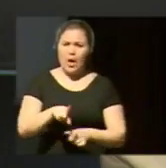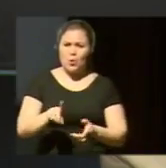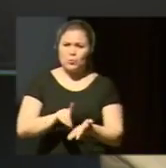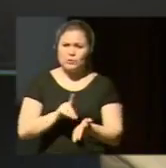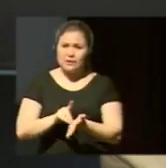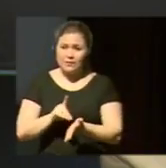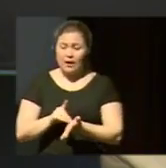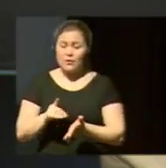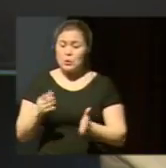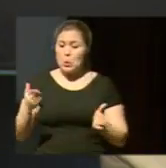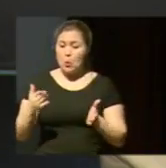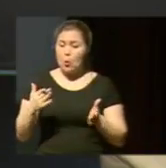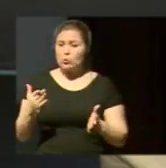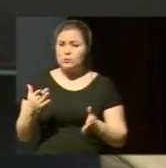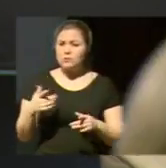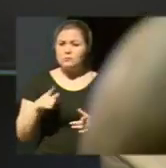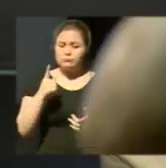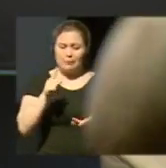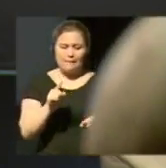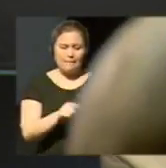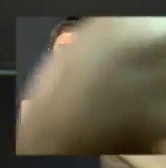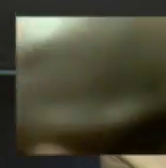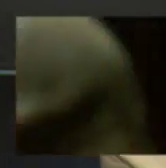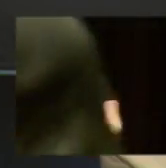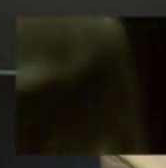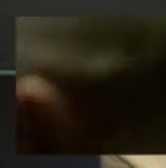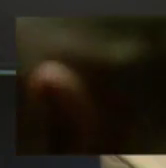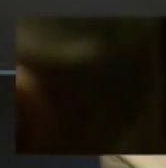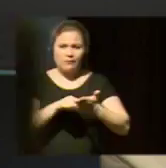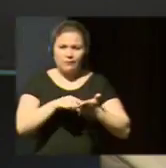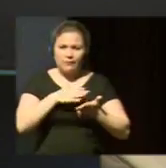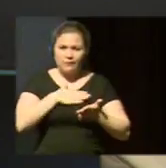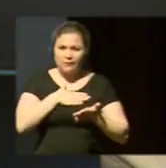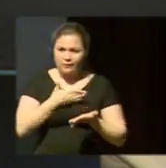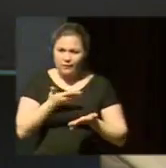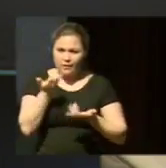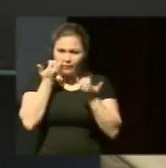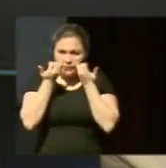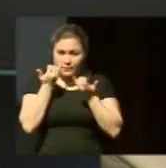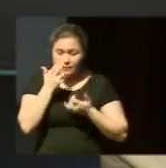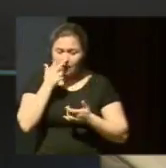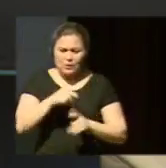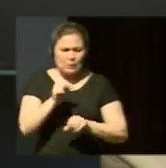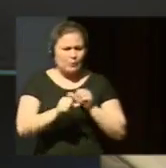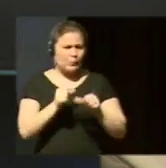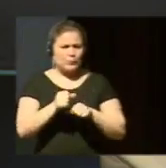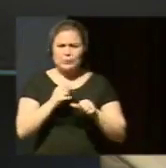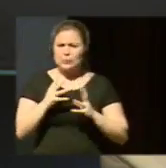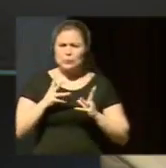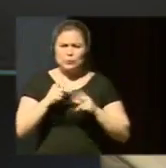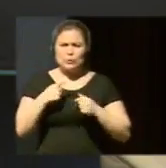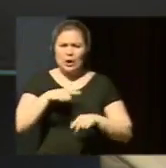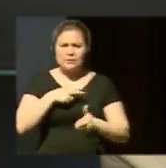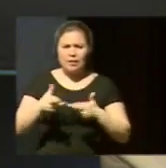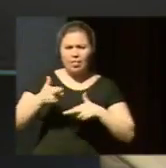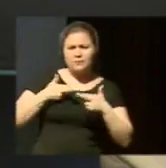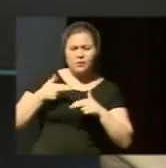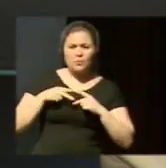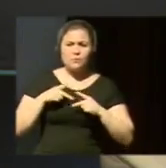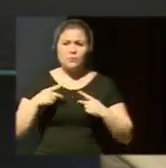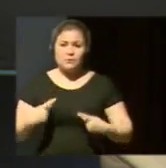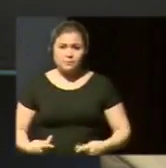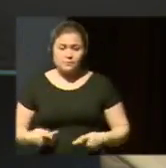ou enciclopédia e hoje, com um clique, já se consegue a informação. Isso muda toda a nossa relação entre as